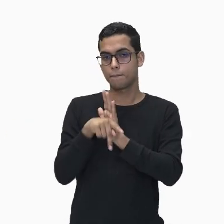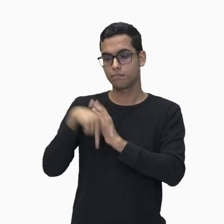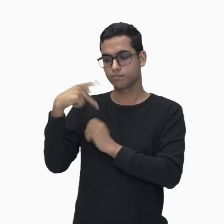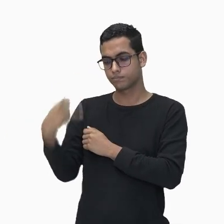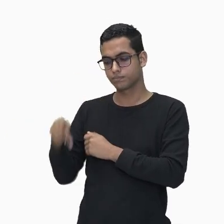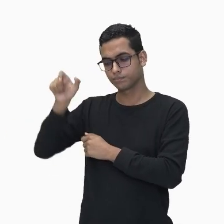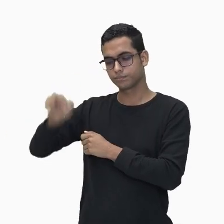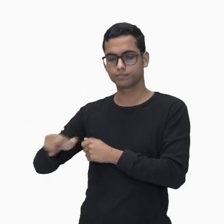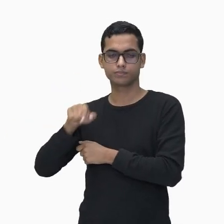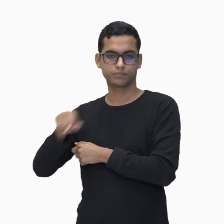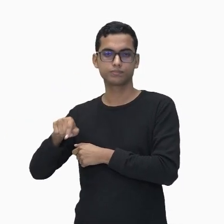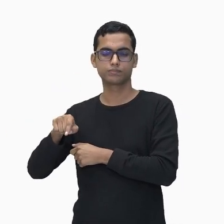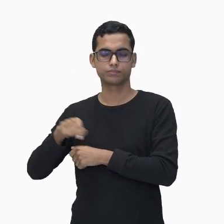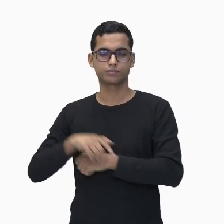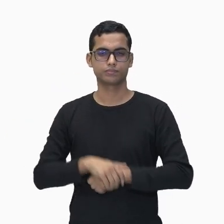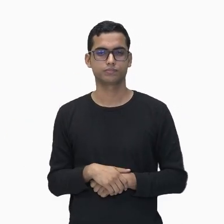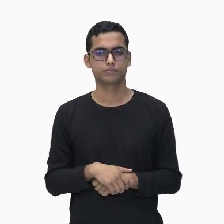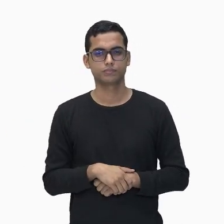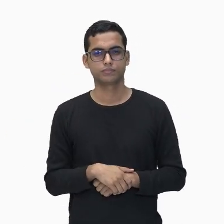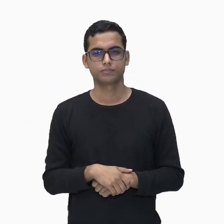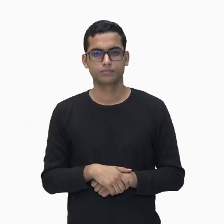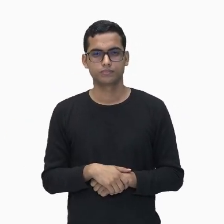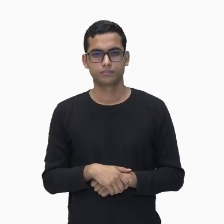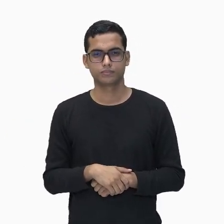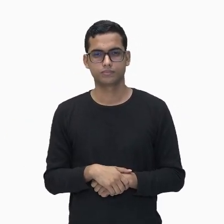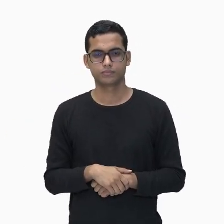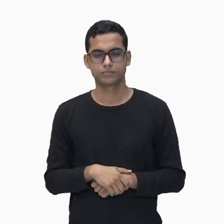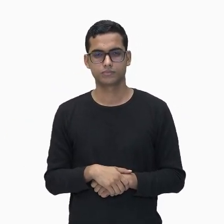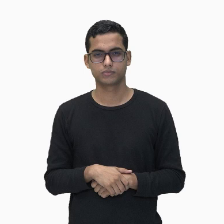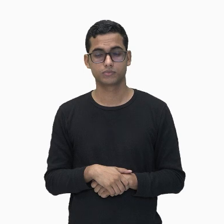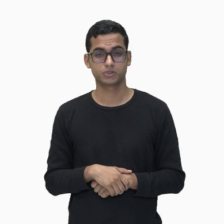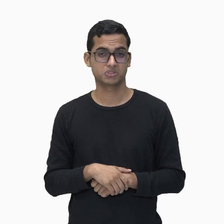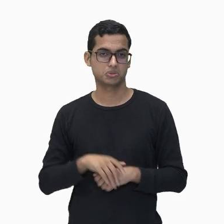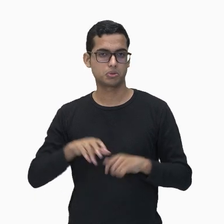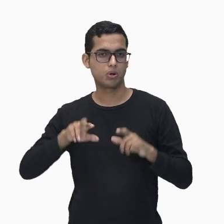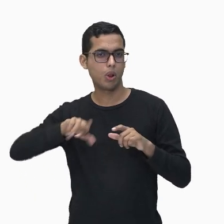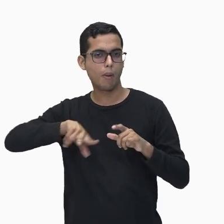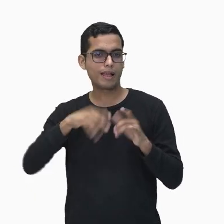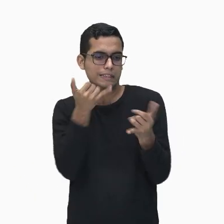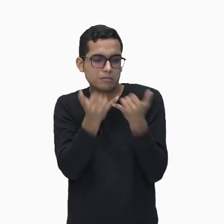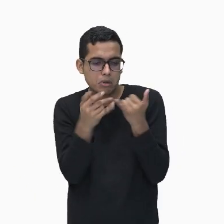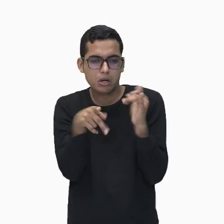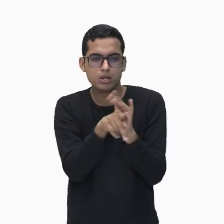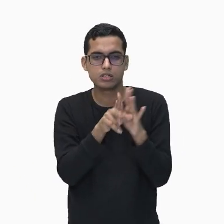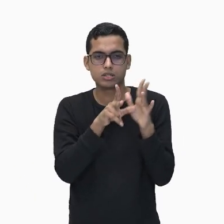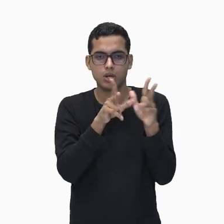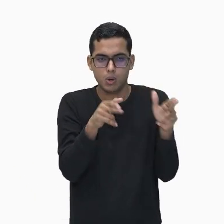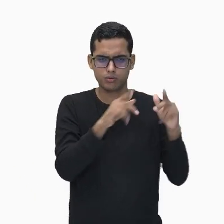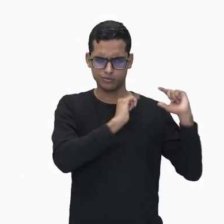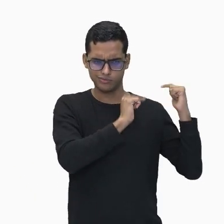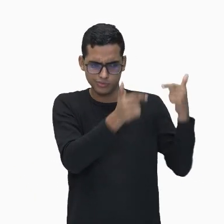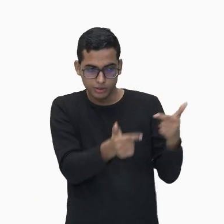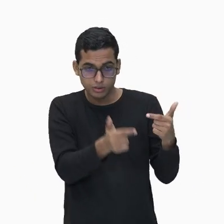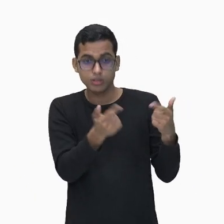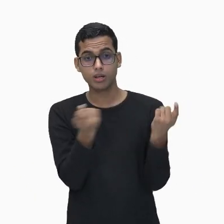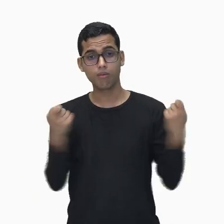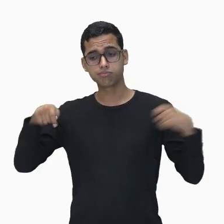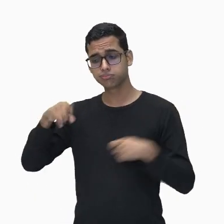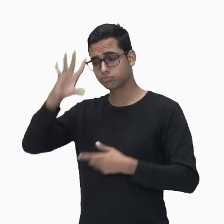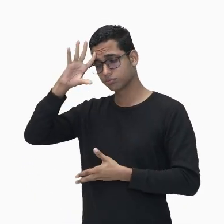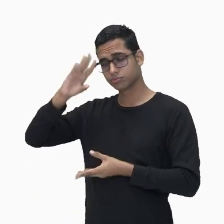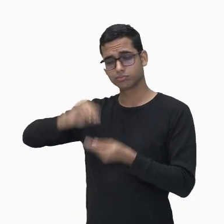tá, gente? Ainda que não seja a convencional, que pode ser, sim, compreendida. Então, ele